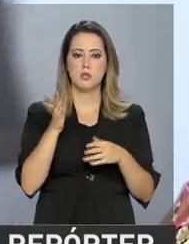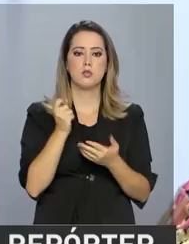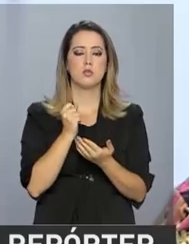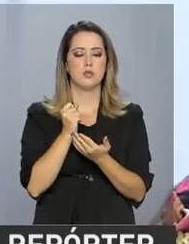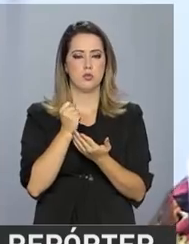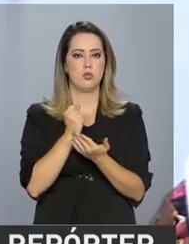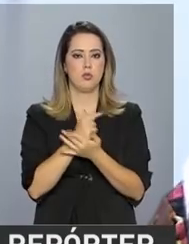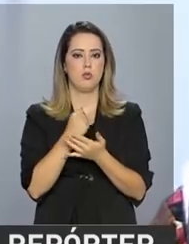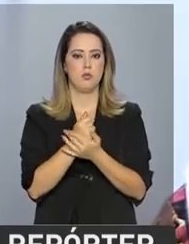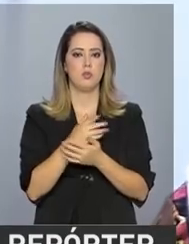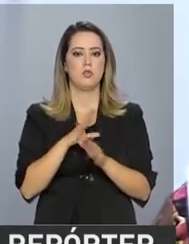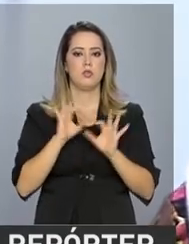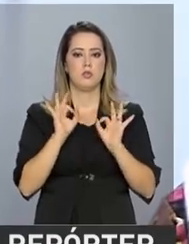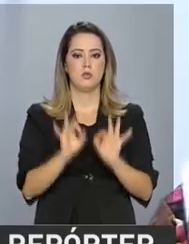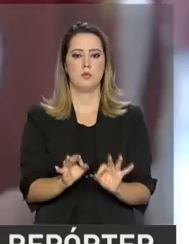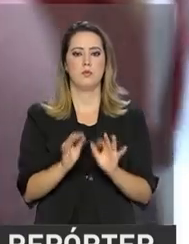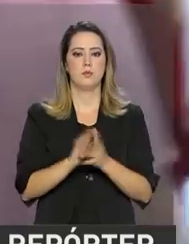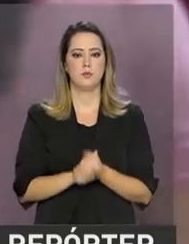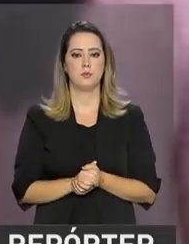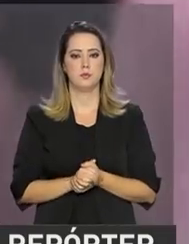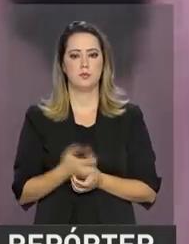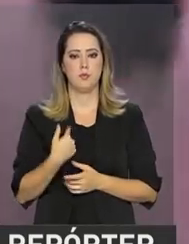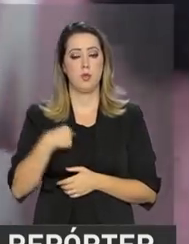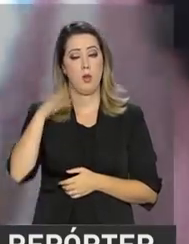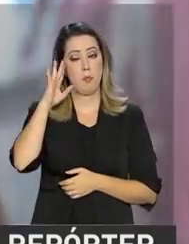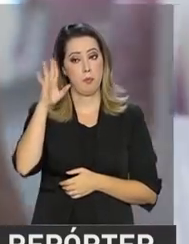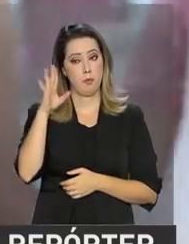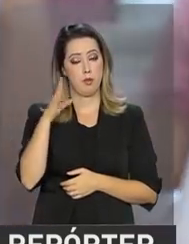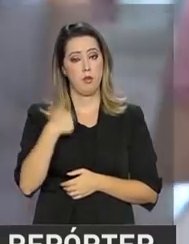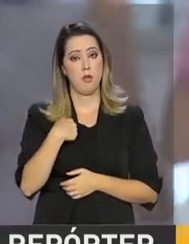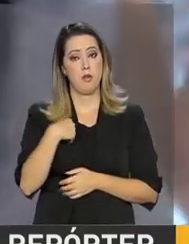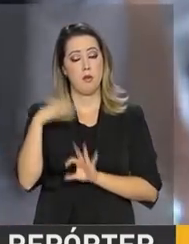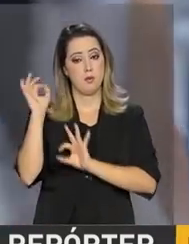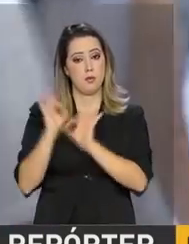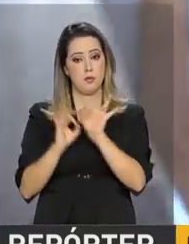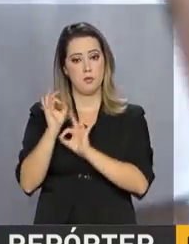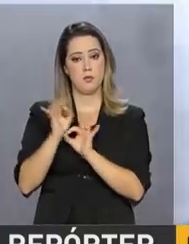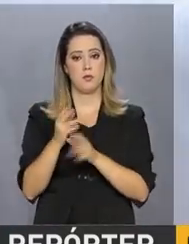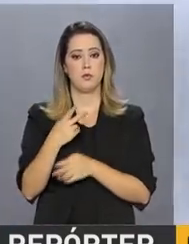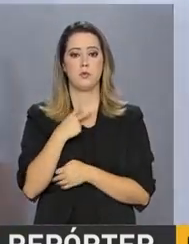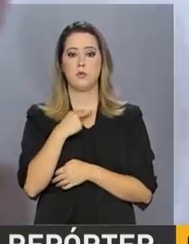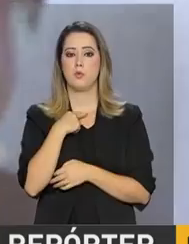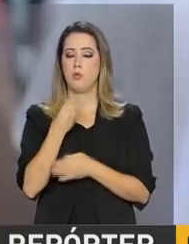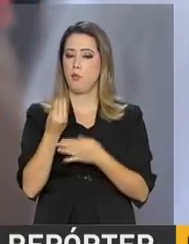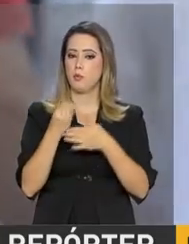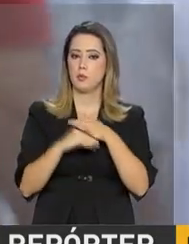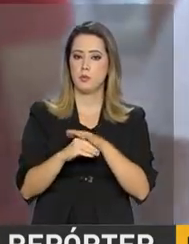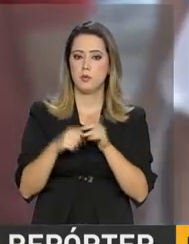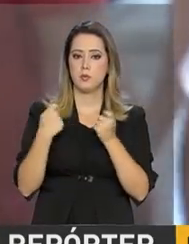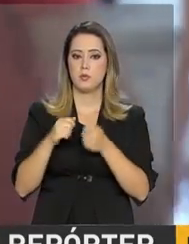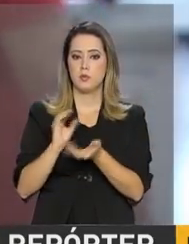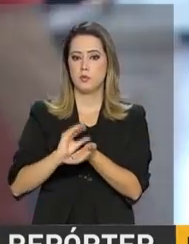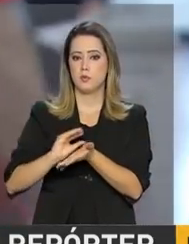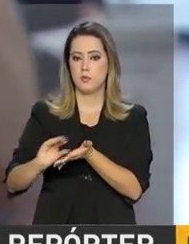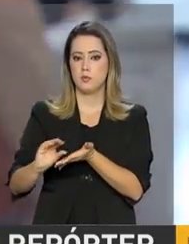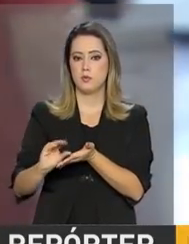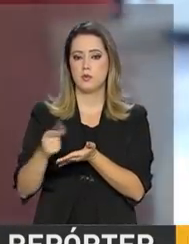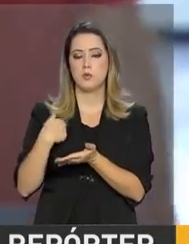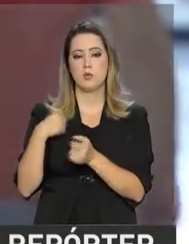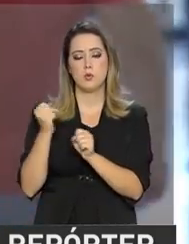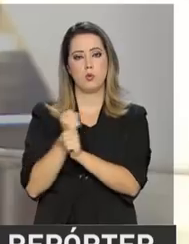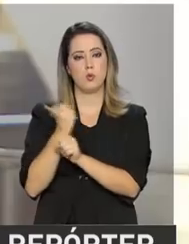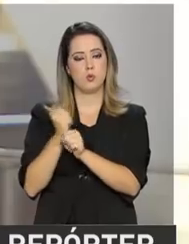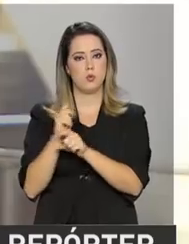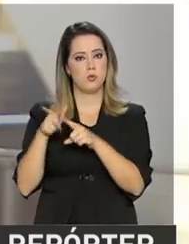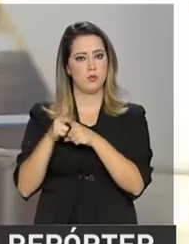providenciei já tá tudo sozinho nos planos diferente da colega não vou botar na poupança vão investir na reforma da minha